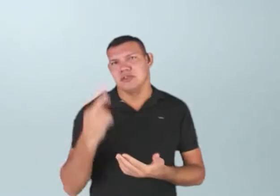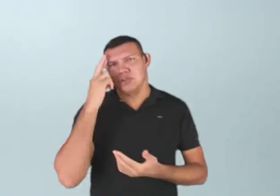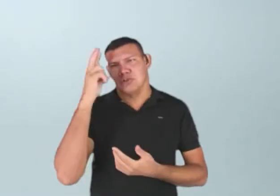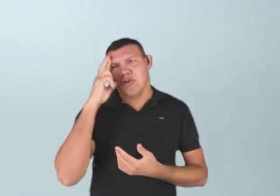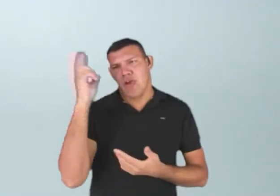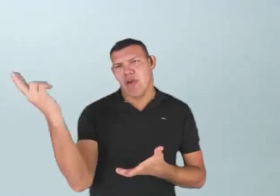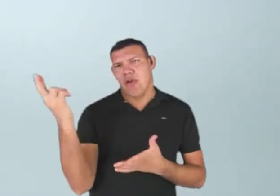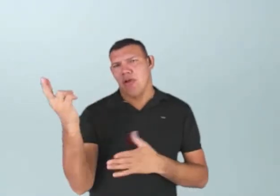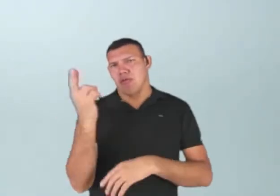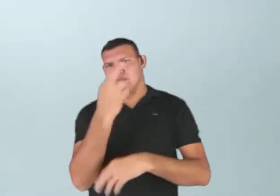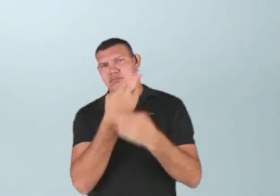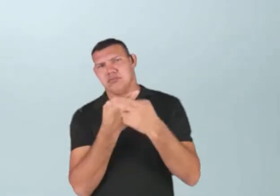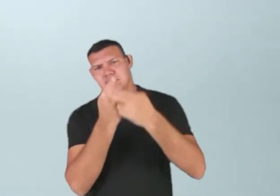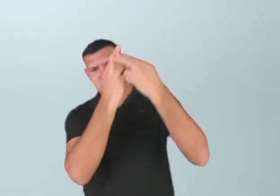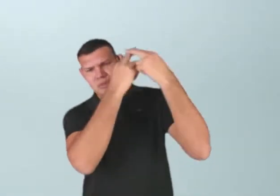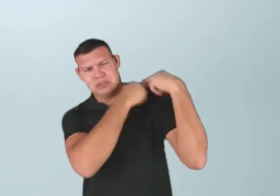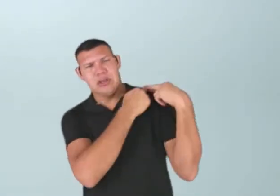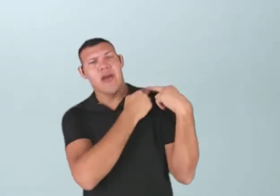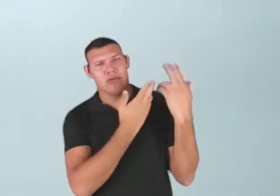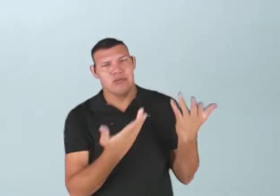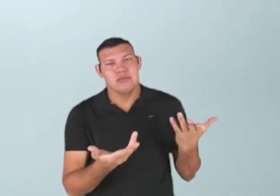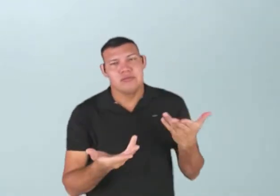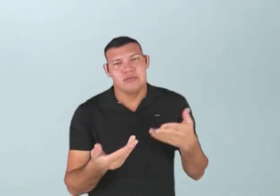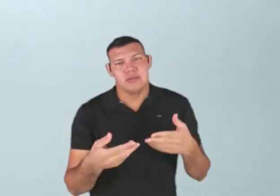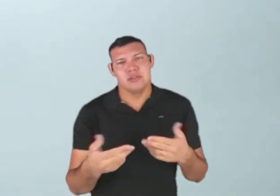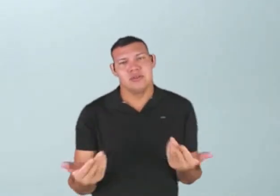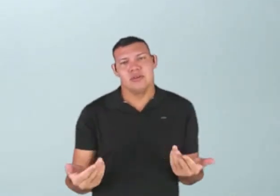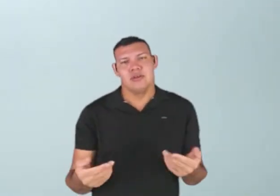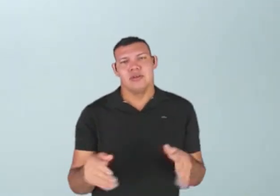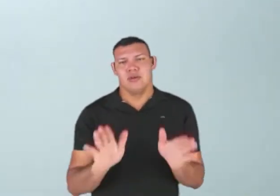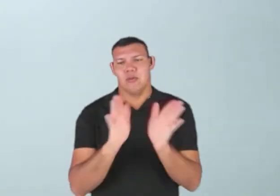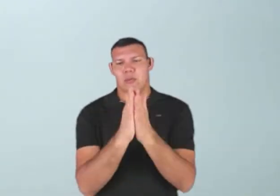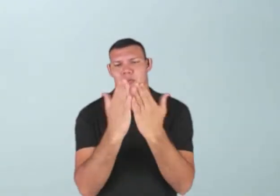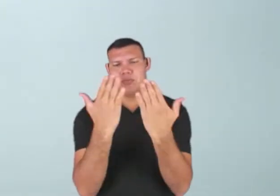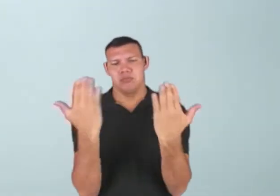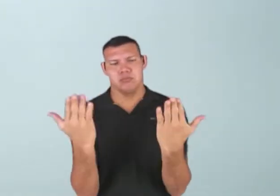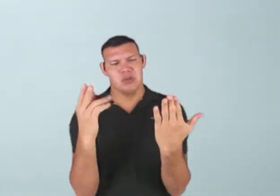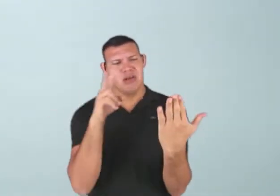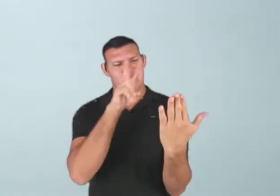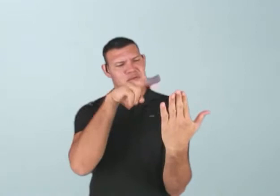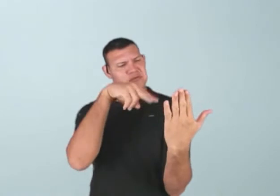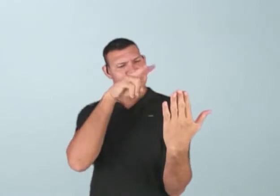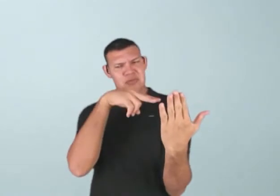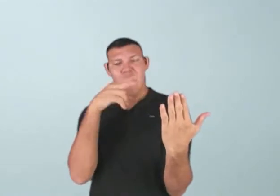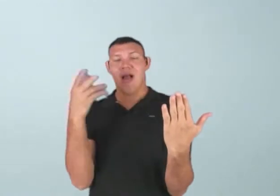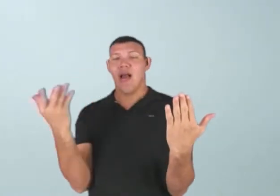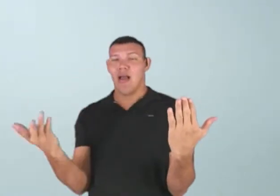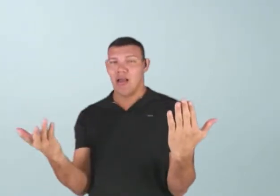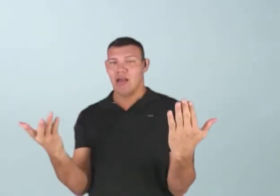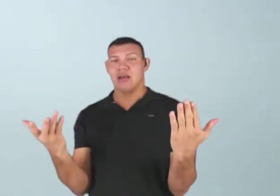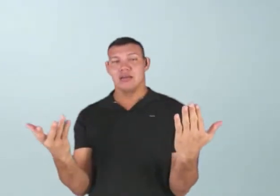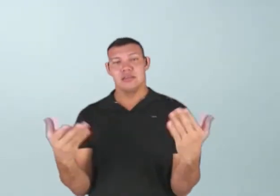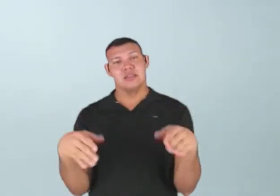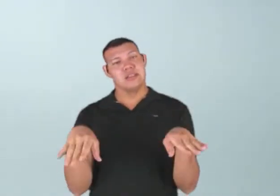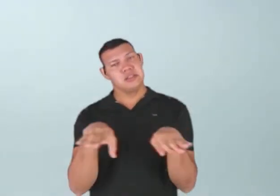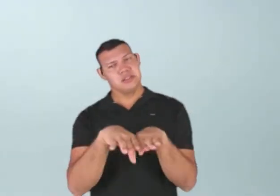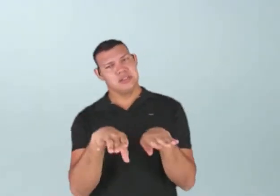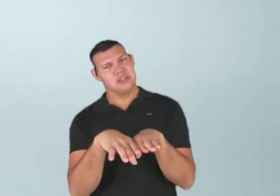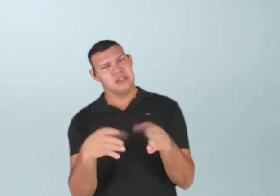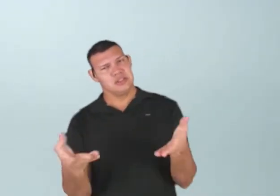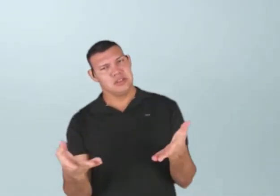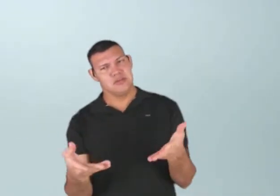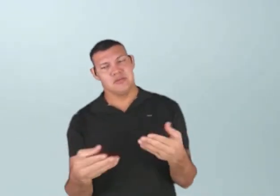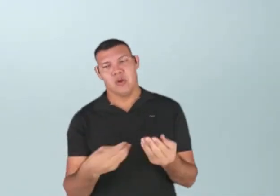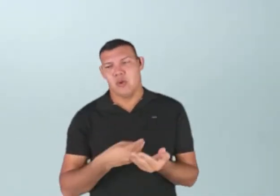empresa e tal, vai a um jantar e se depara com o menu, o cardápio do que vai ser oferecido, ou quem está recebendo, qual é